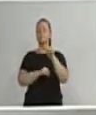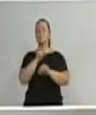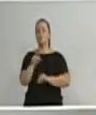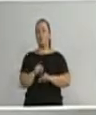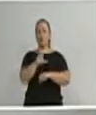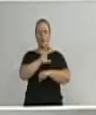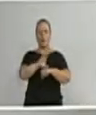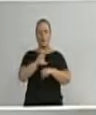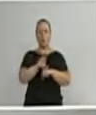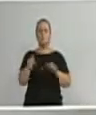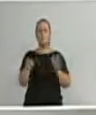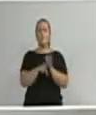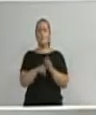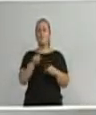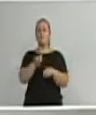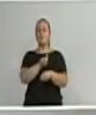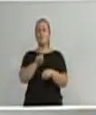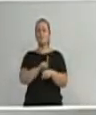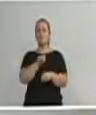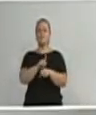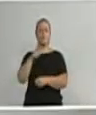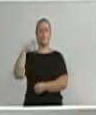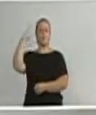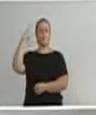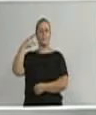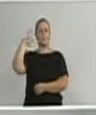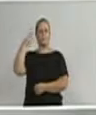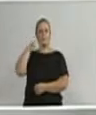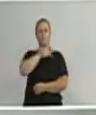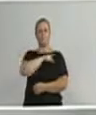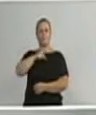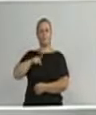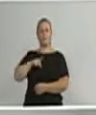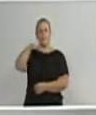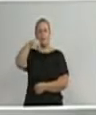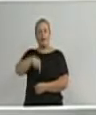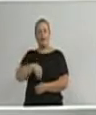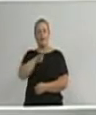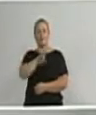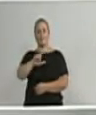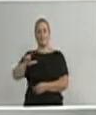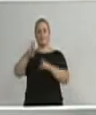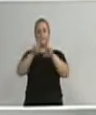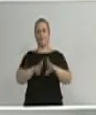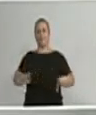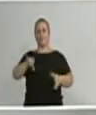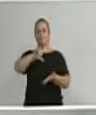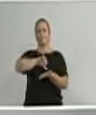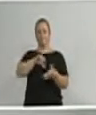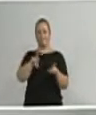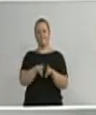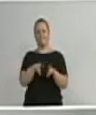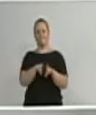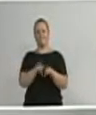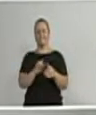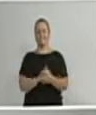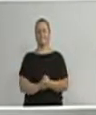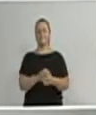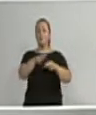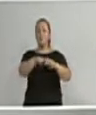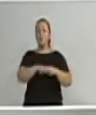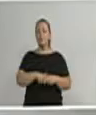políticas públicas do campus aqui em Blumenau. Por isso, nós queremos agradecer mais uma vez e parabéns a todos aqueles